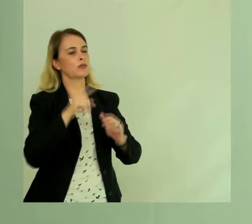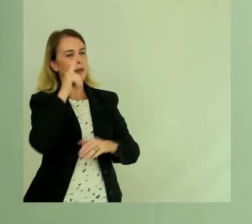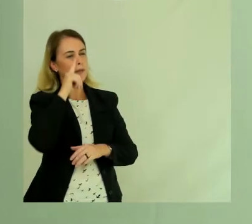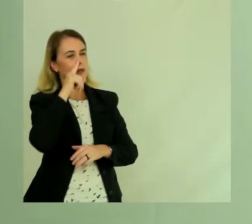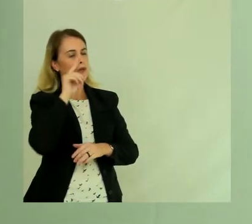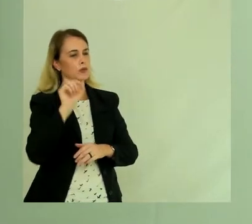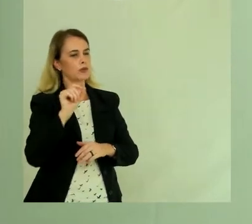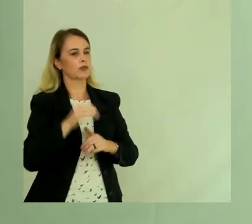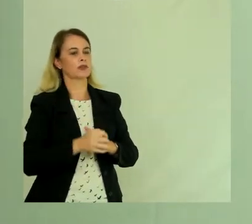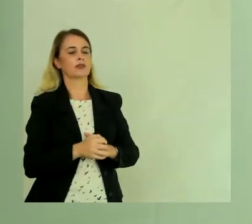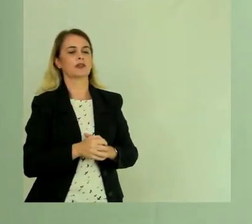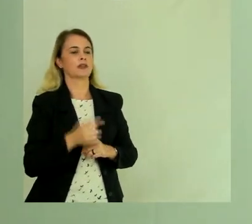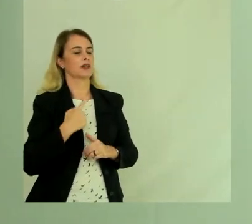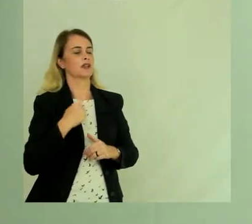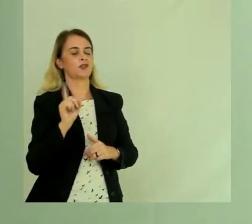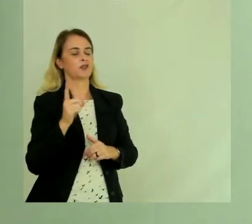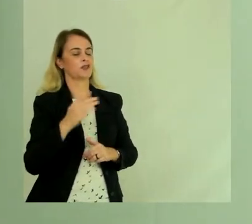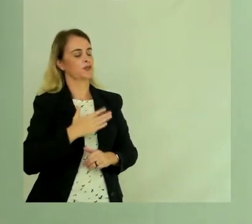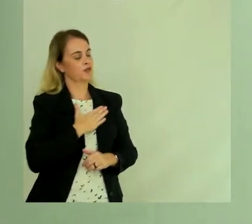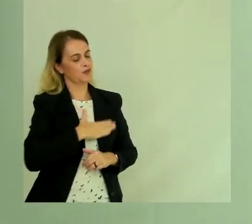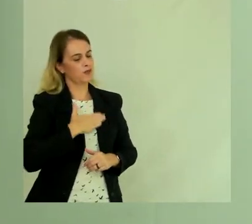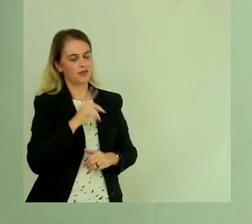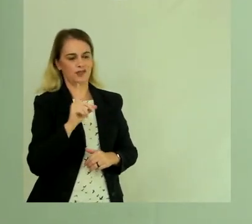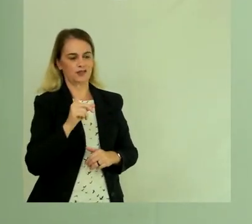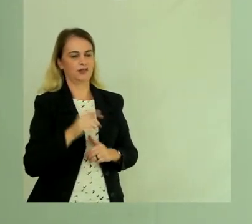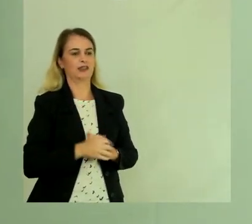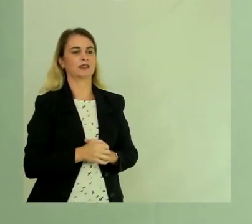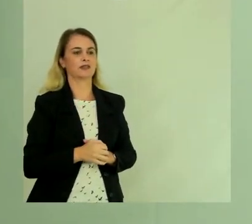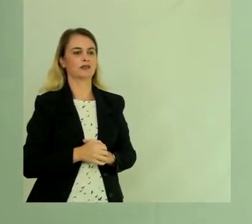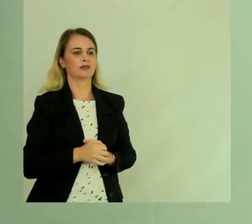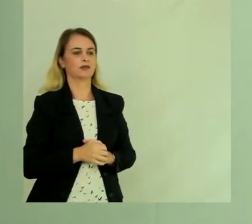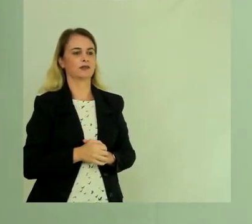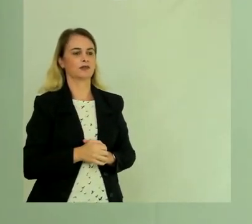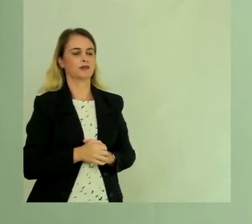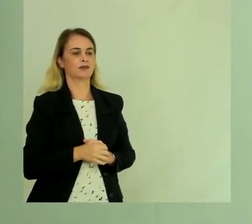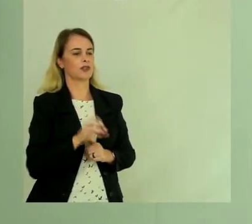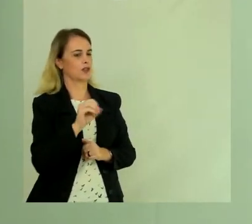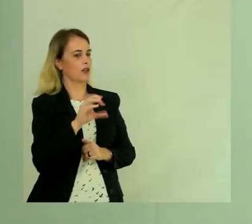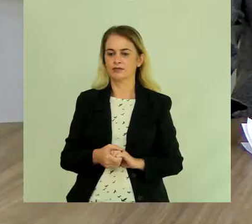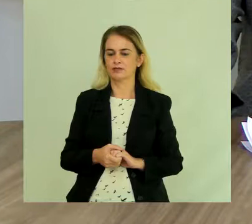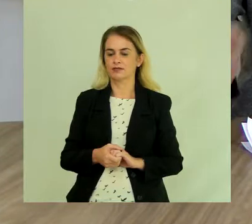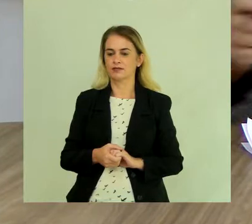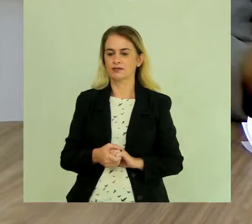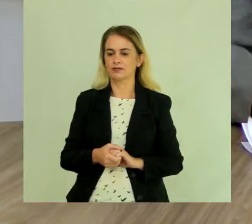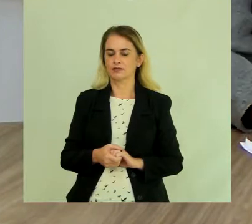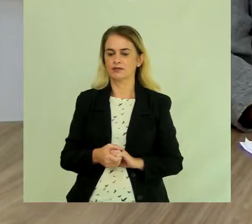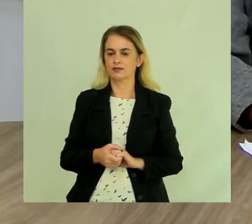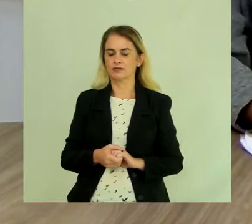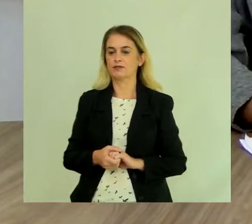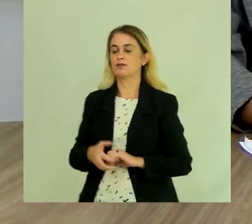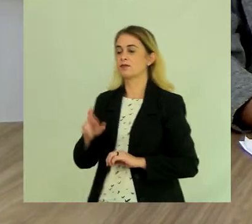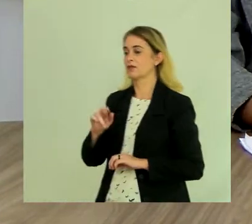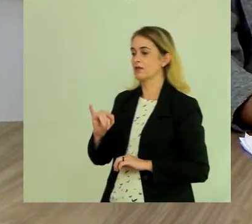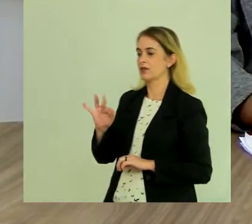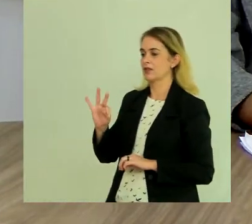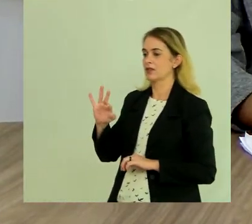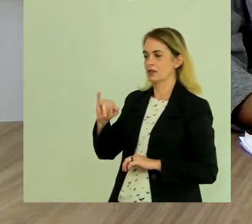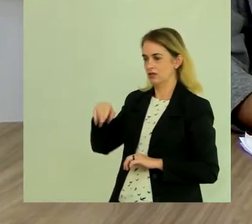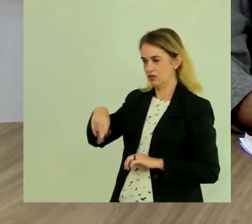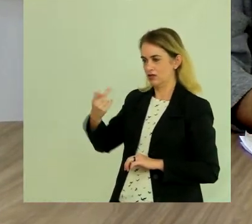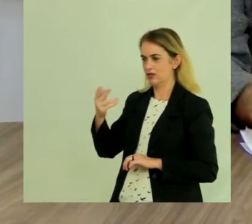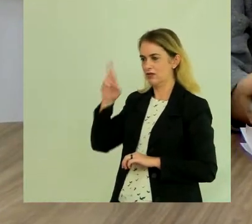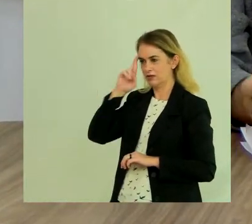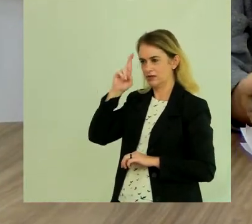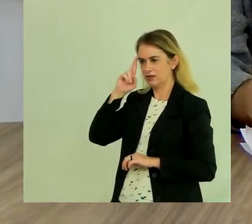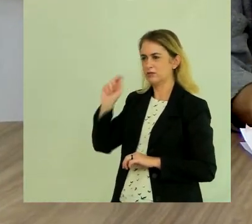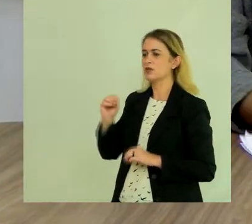chamar atenção, então ele fala, eu não coloco esse alarmezinho aqui. Ritinha, agora eu gostaria que você falasse